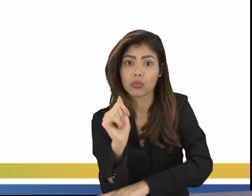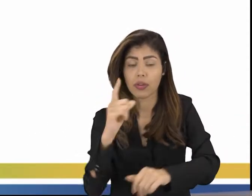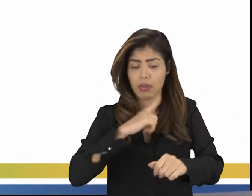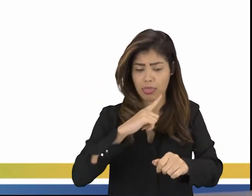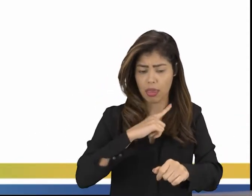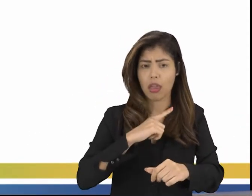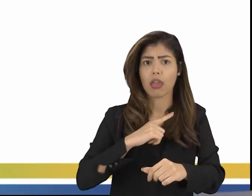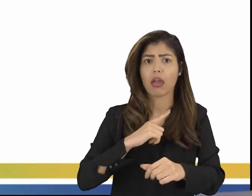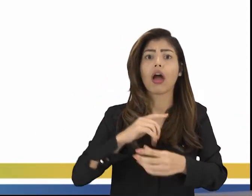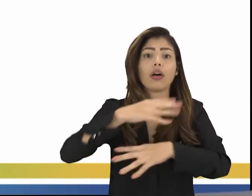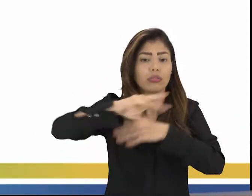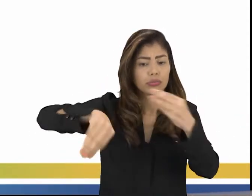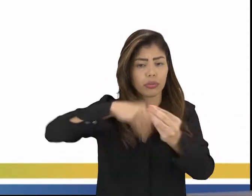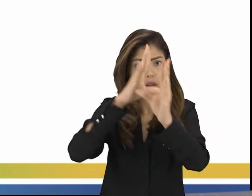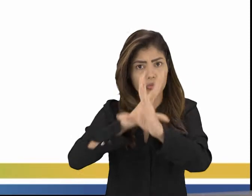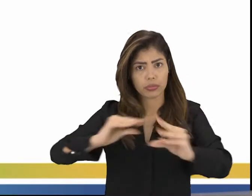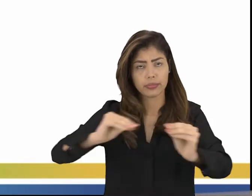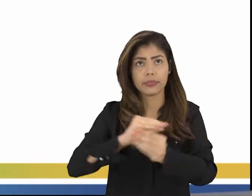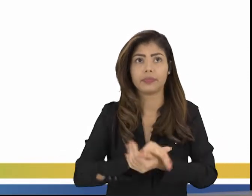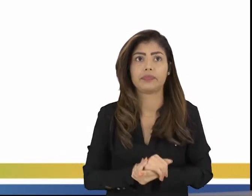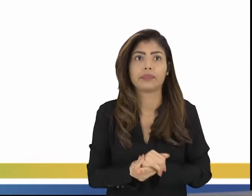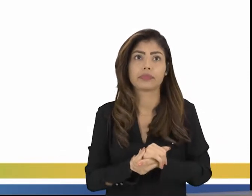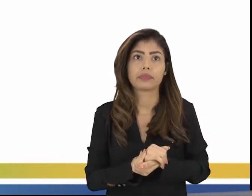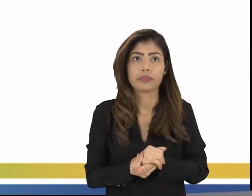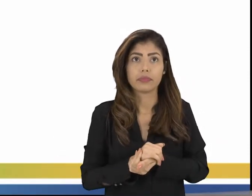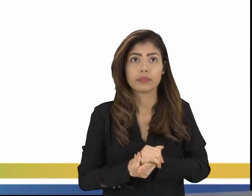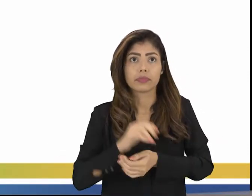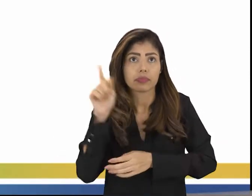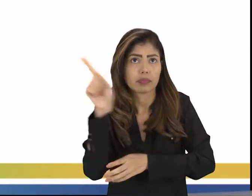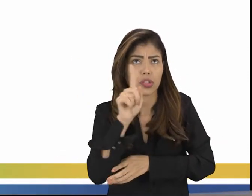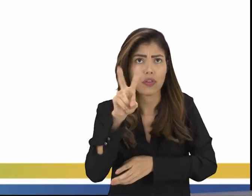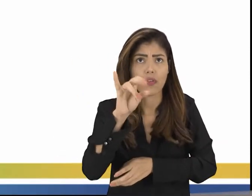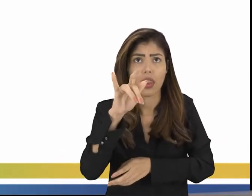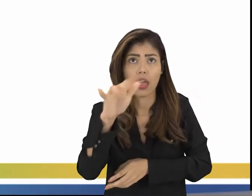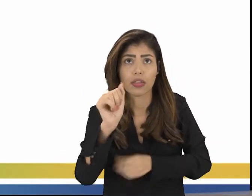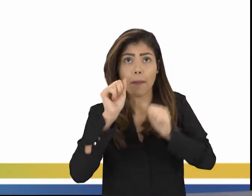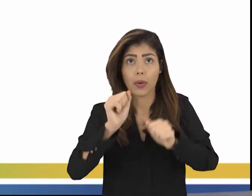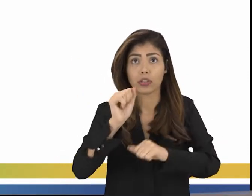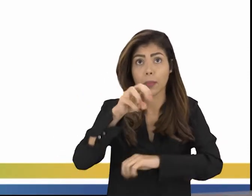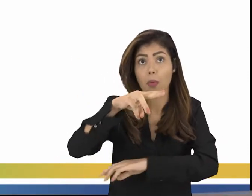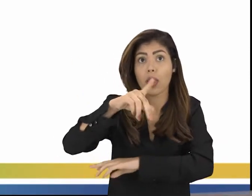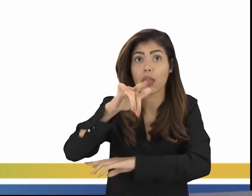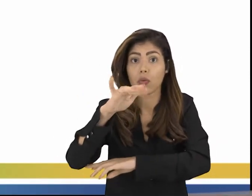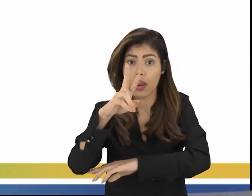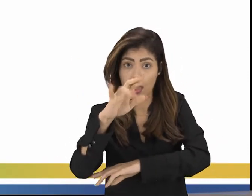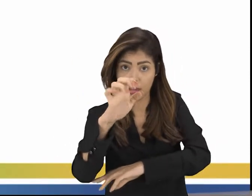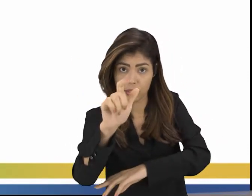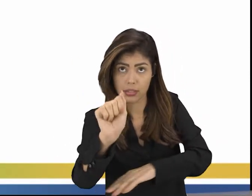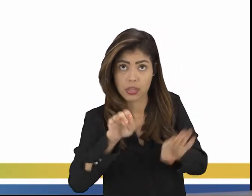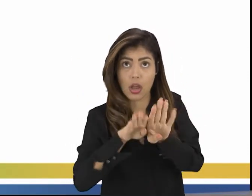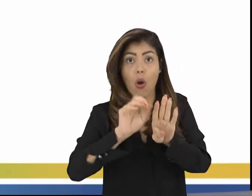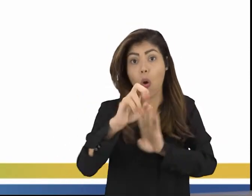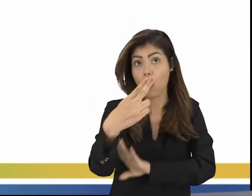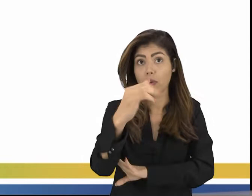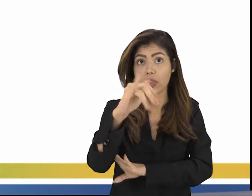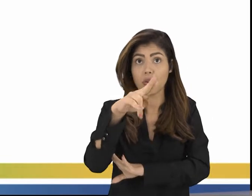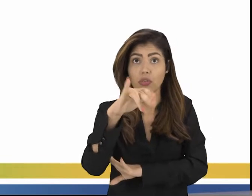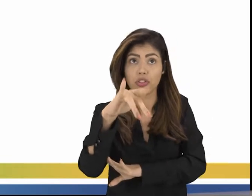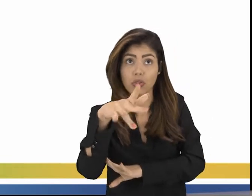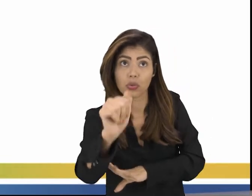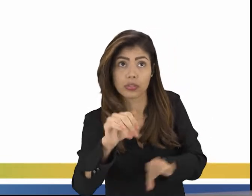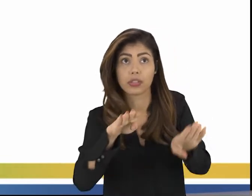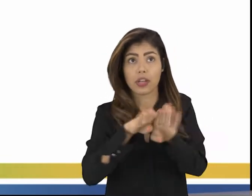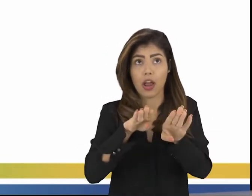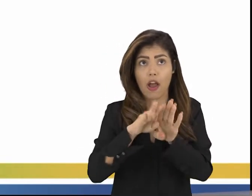solvente. Os solutos não voláteis podem ser moleculares ou iônicos. Um exemplo de soluto